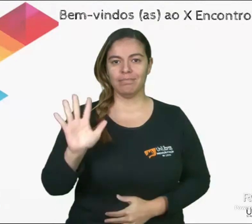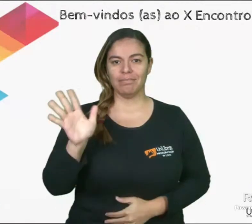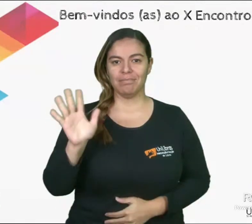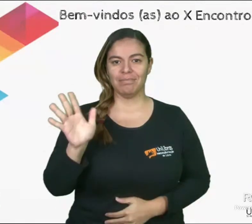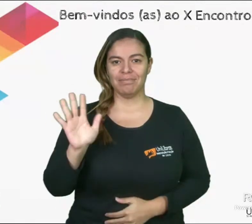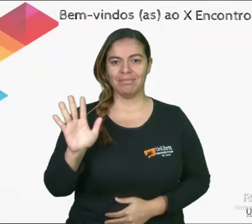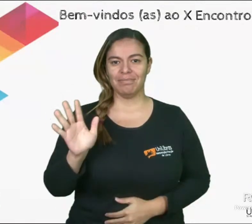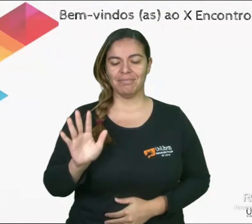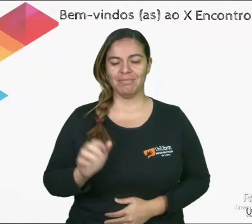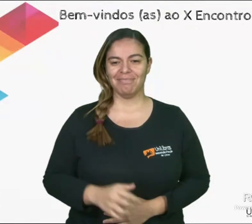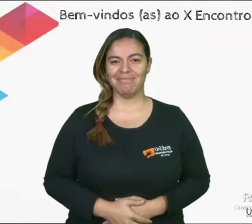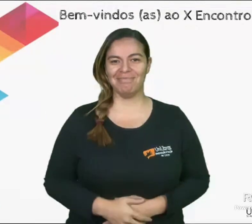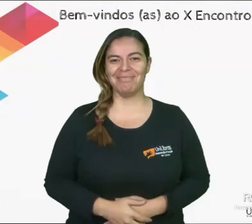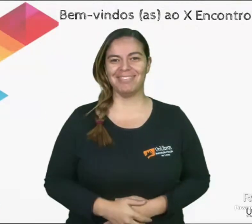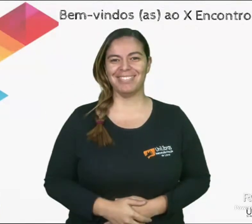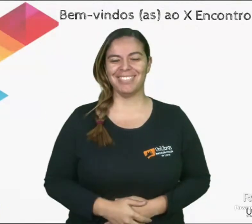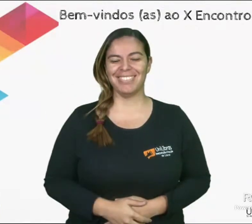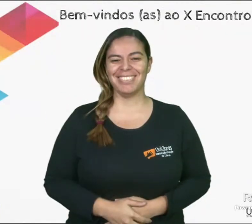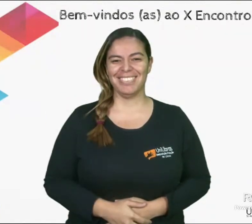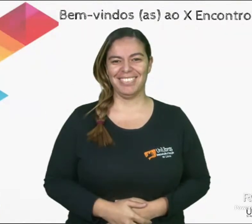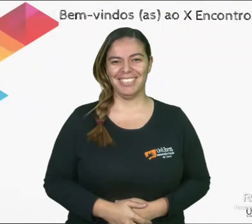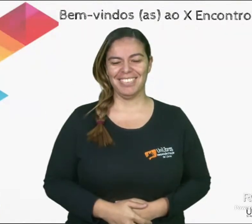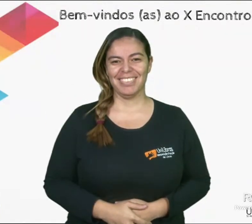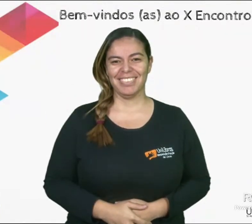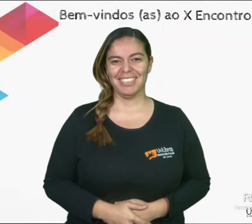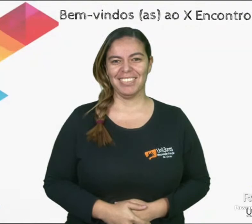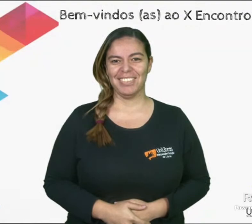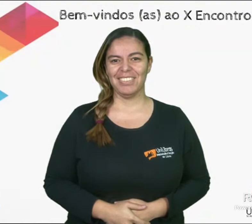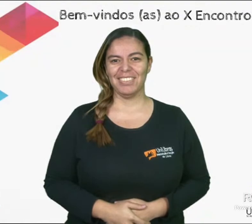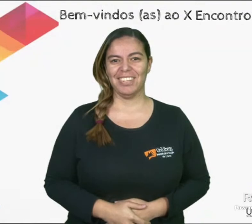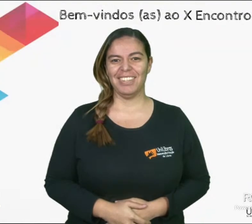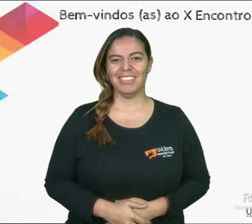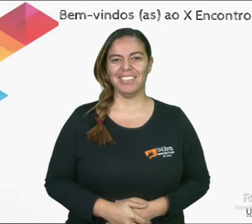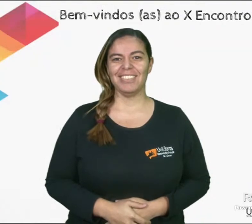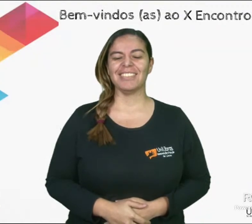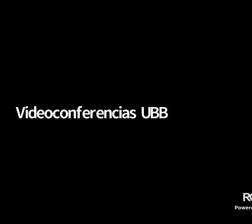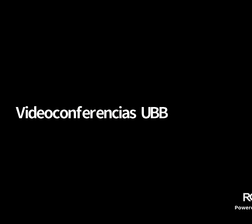Tchau a todos. Tchau, tchau.